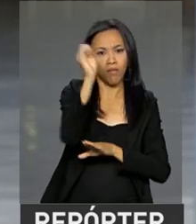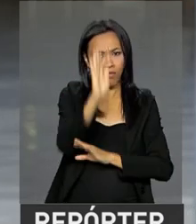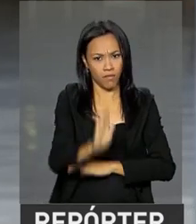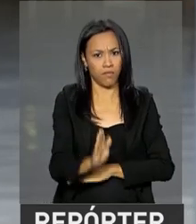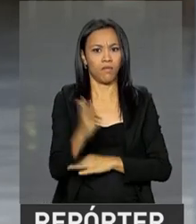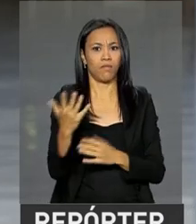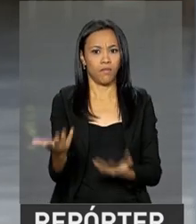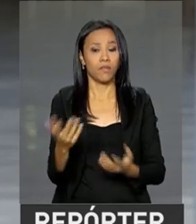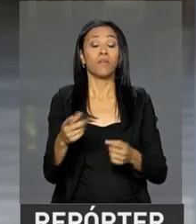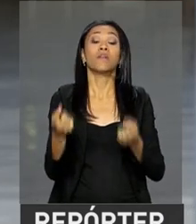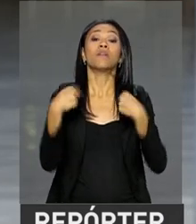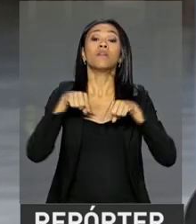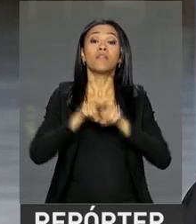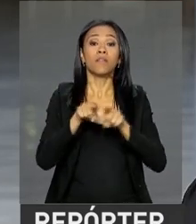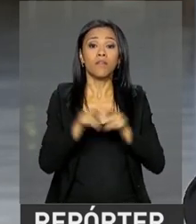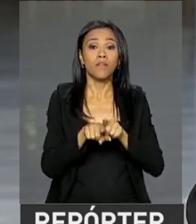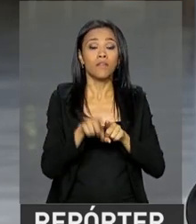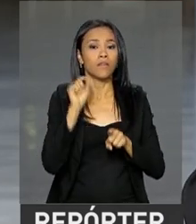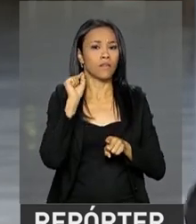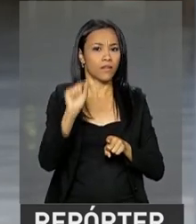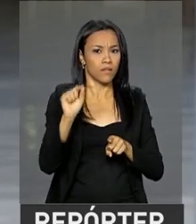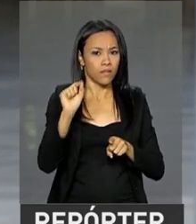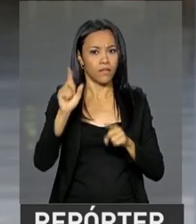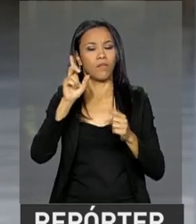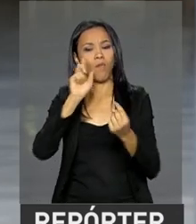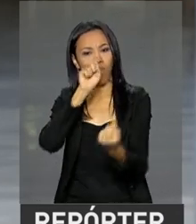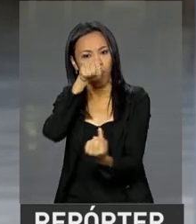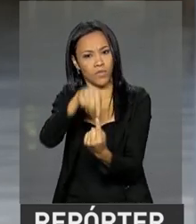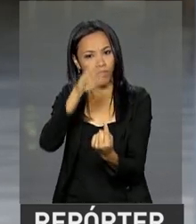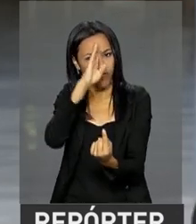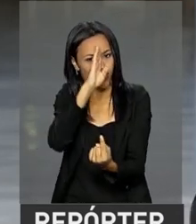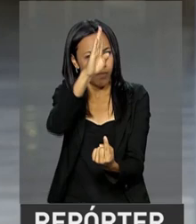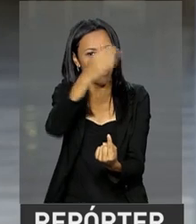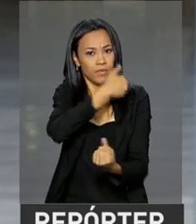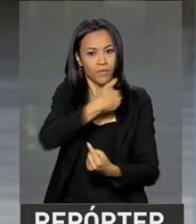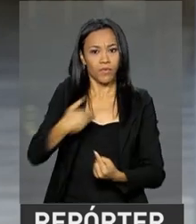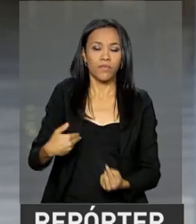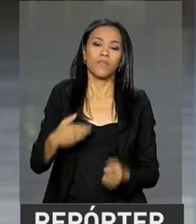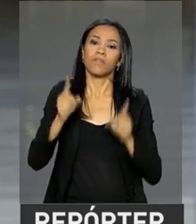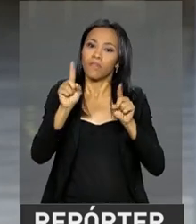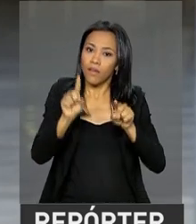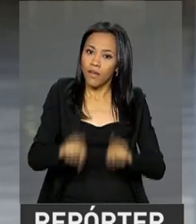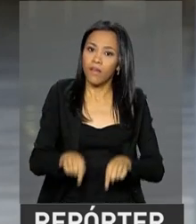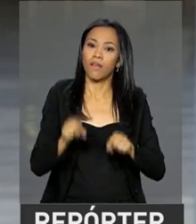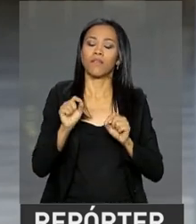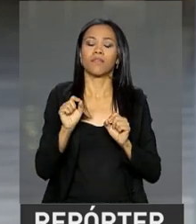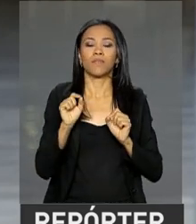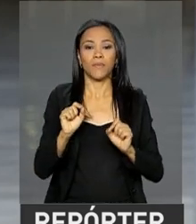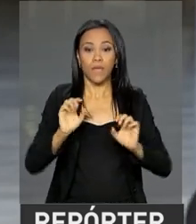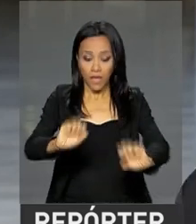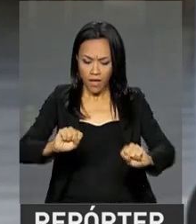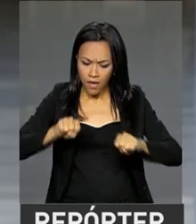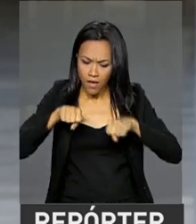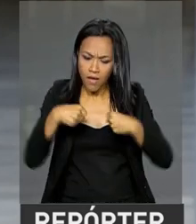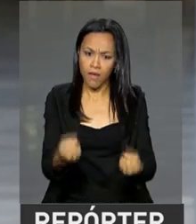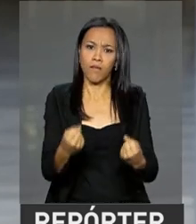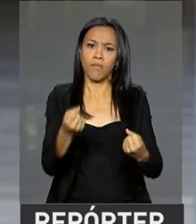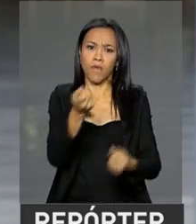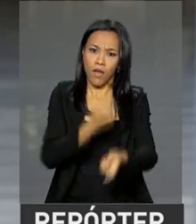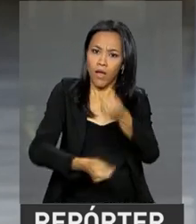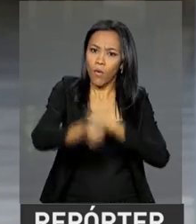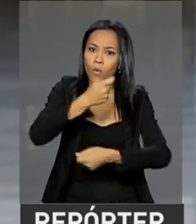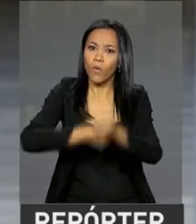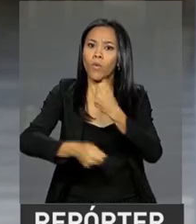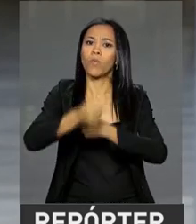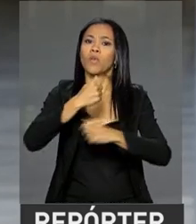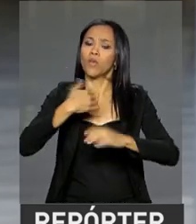além também de destacar aí os objetivos centrais do governo de retomada e recuperação da economia brasileira retomada do crescimento